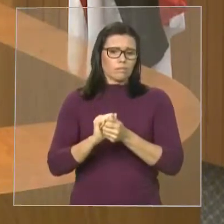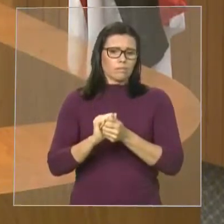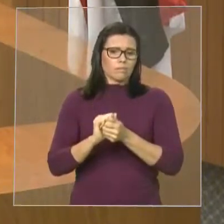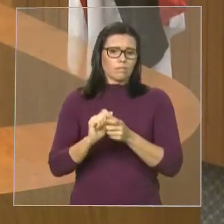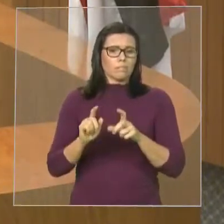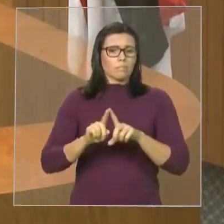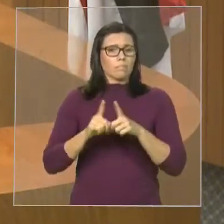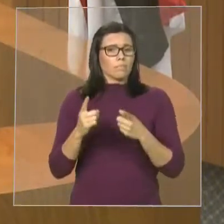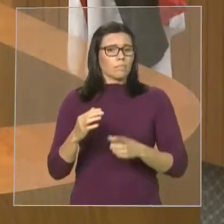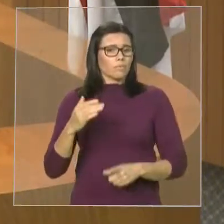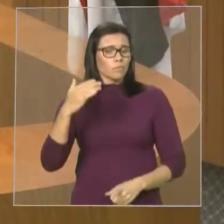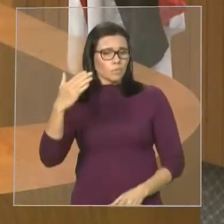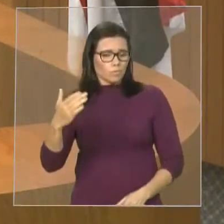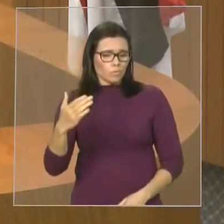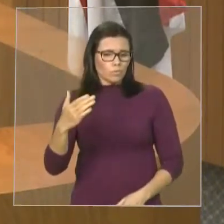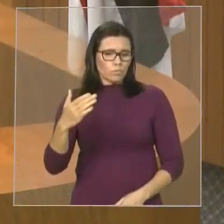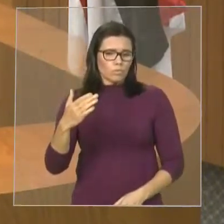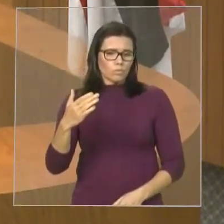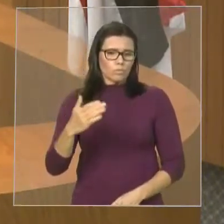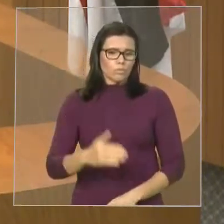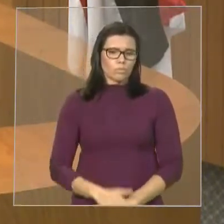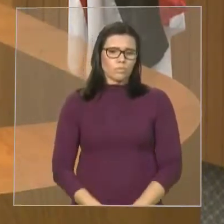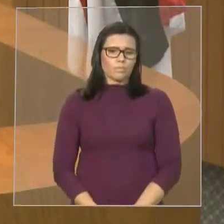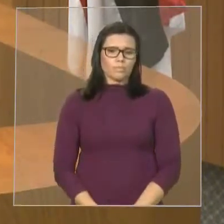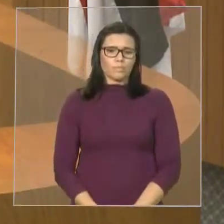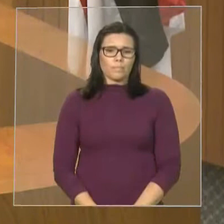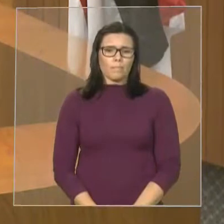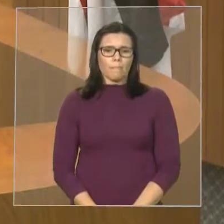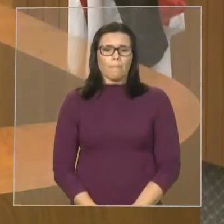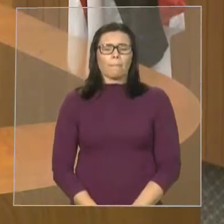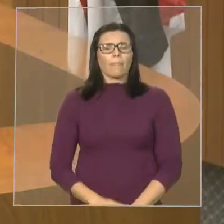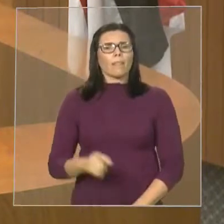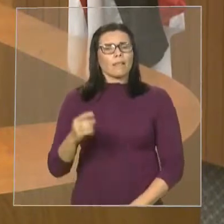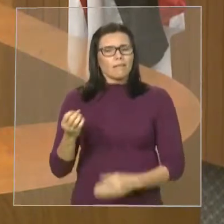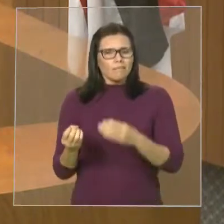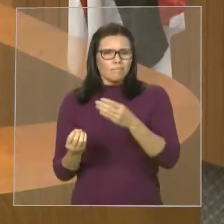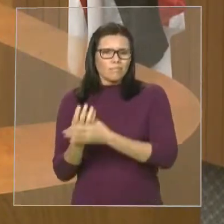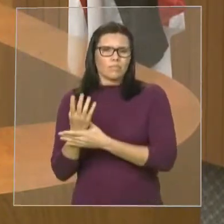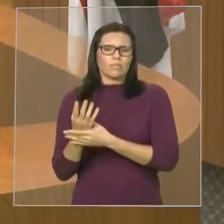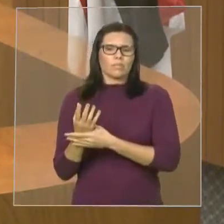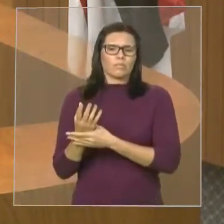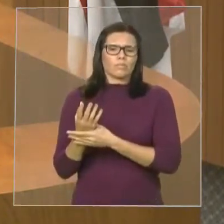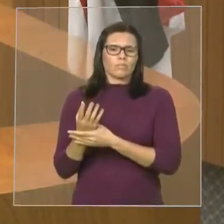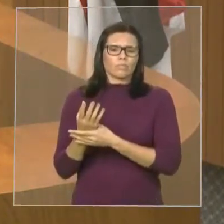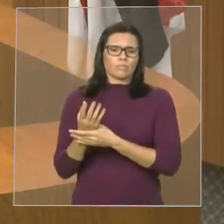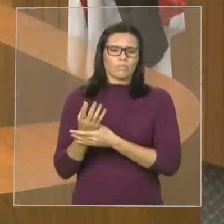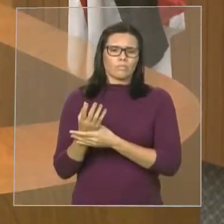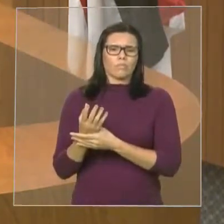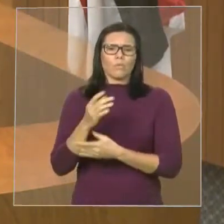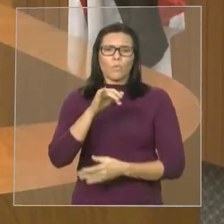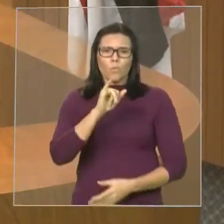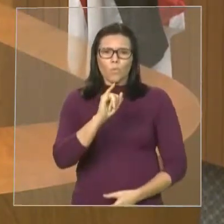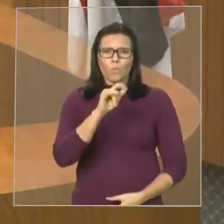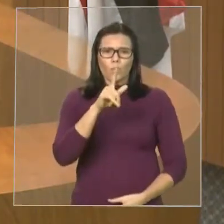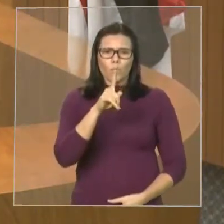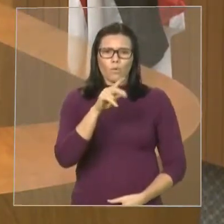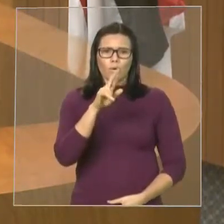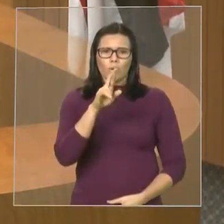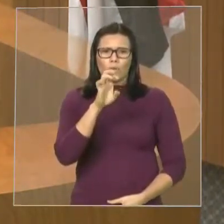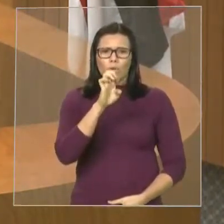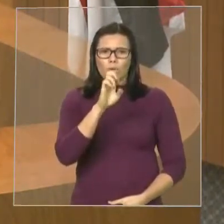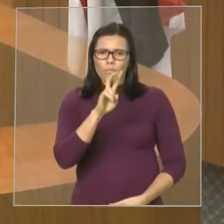é evidente que o Conselho tem que ser ligado ao Instituto de Previdência. E quem diz isso não sou eu. Quem diz isso